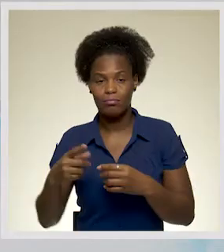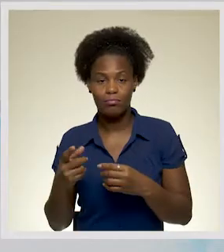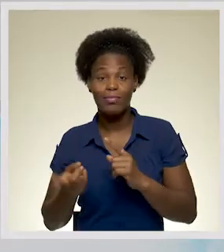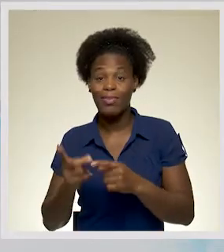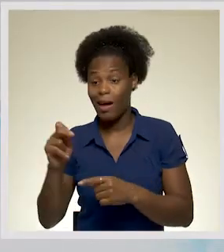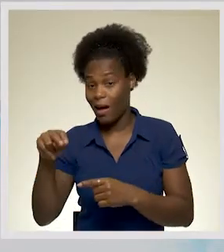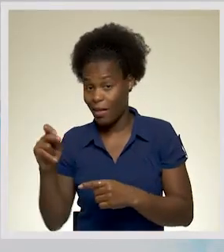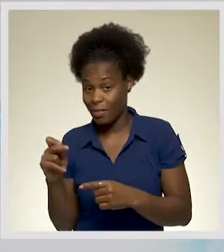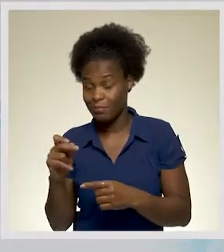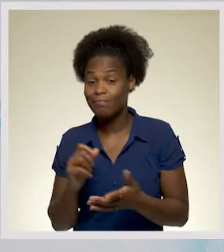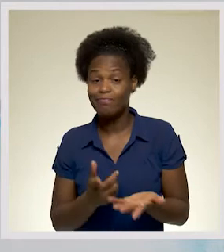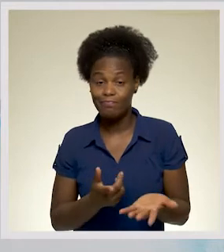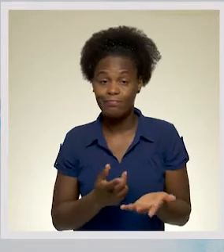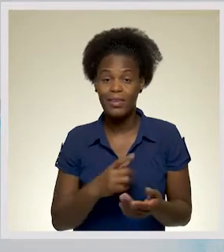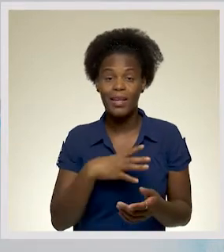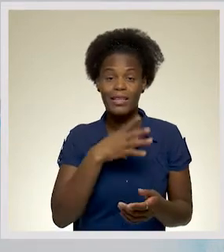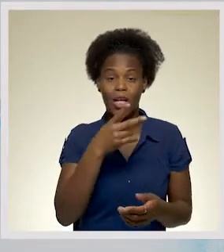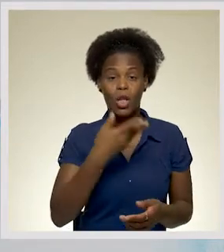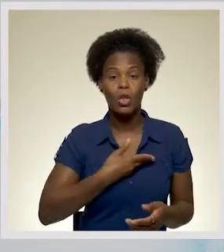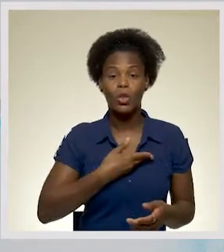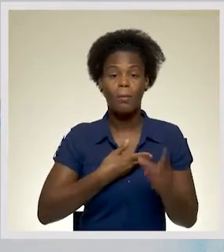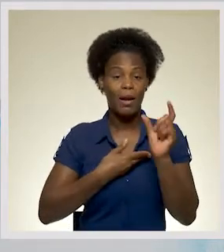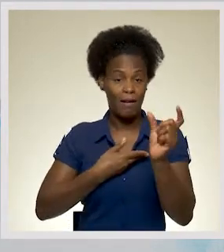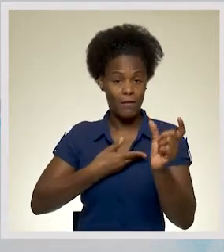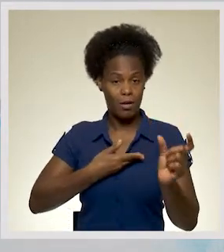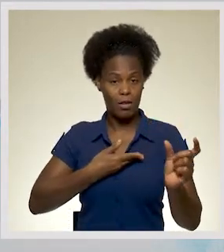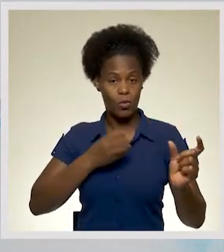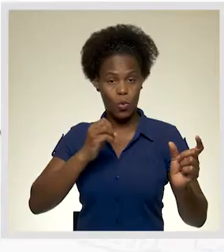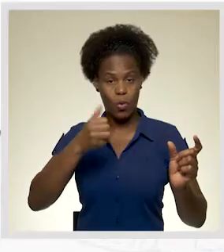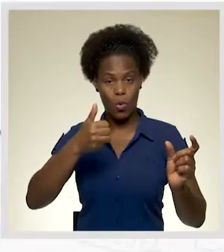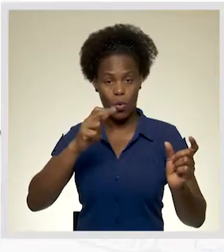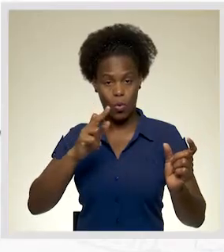que em dobro 2 vezes, temos 2 grupos de 2.